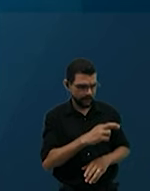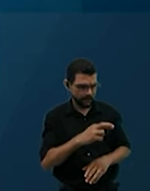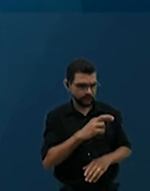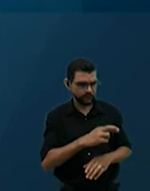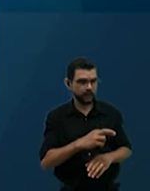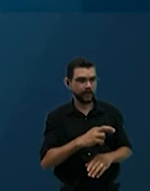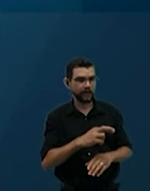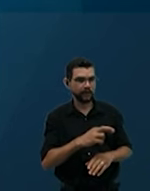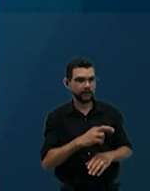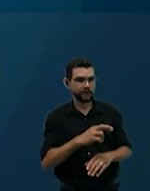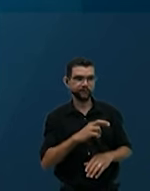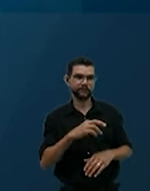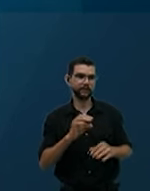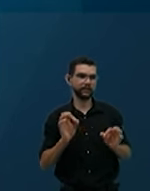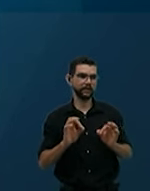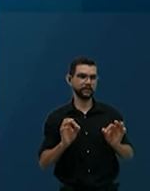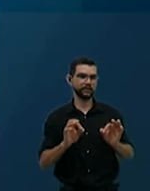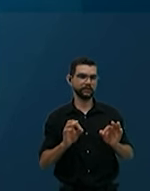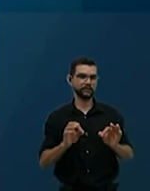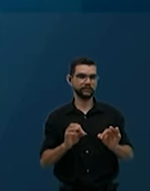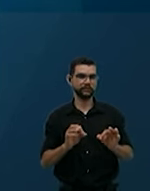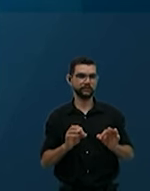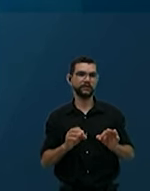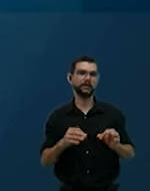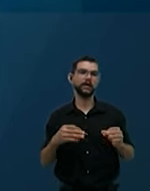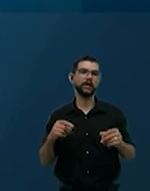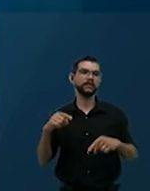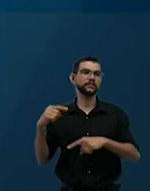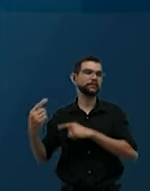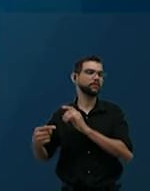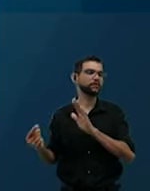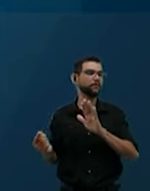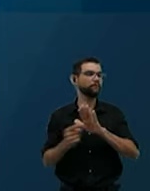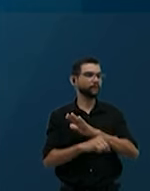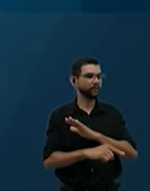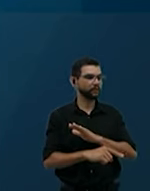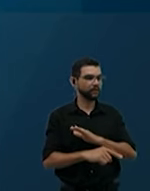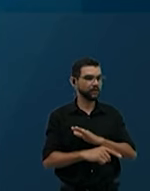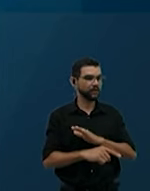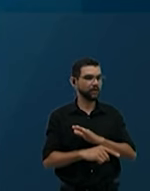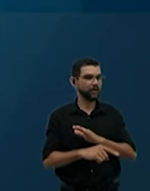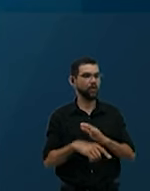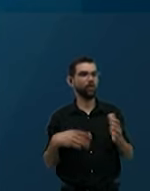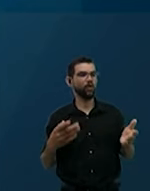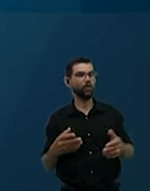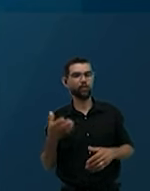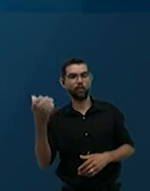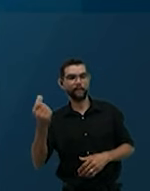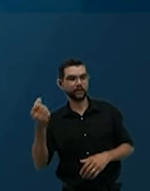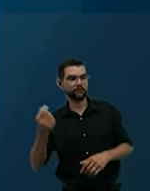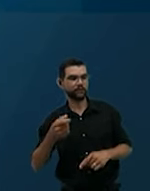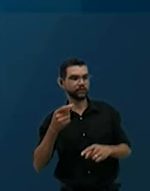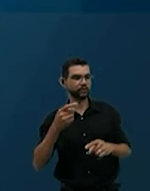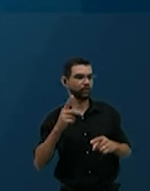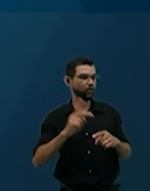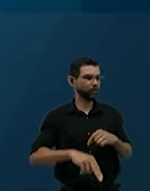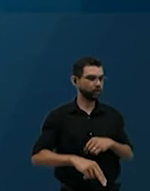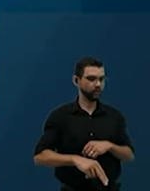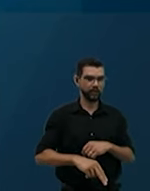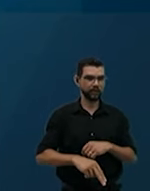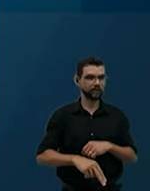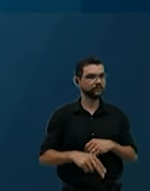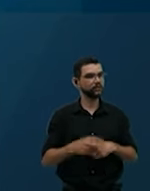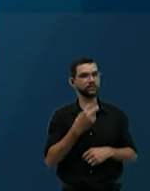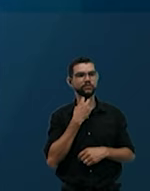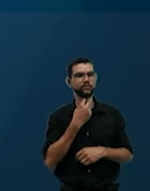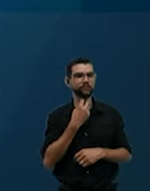empresas, para depois deixar de pagar benefício previdenciário. Nós já temos uma jurisprudência consolidada desta primeira